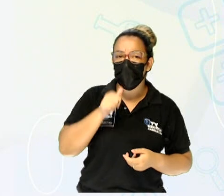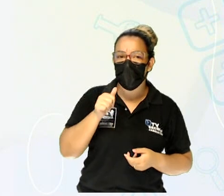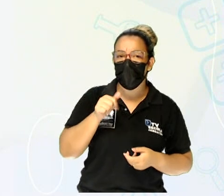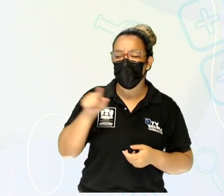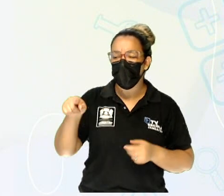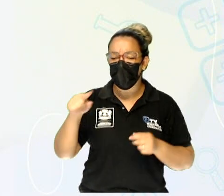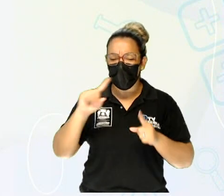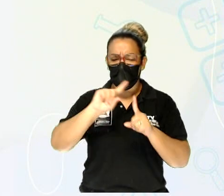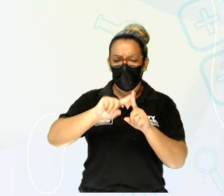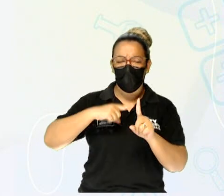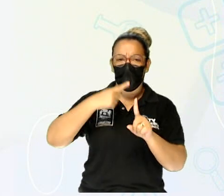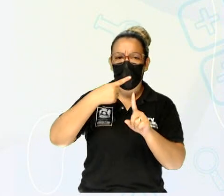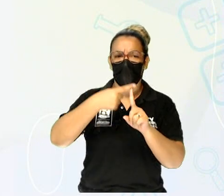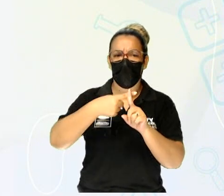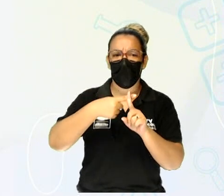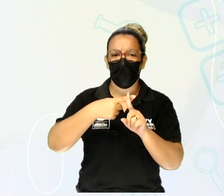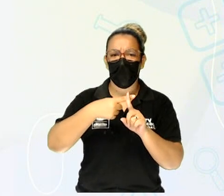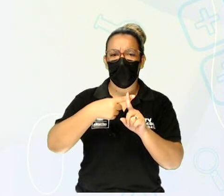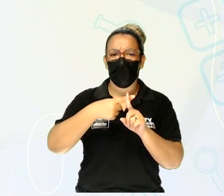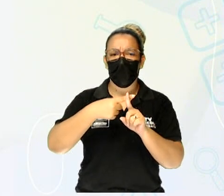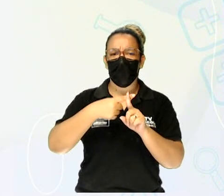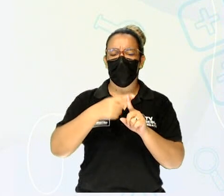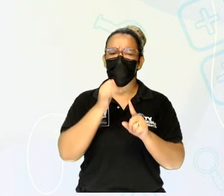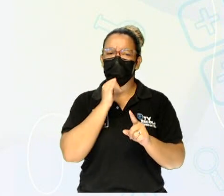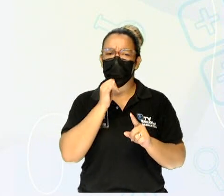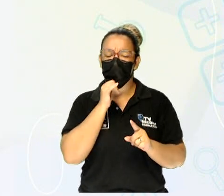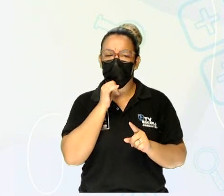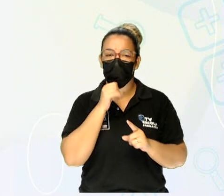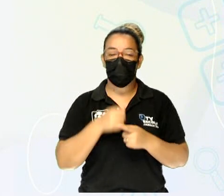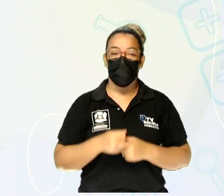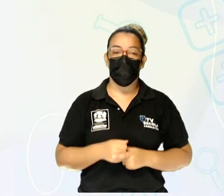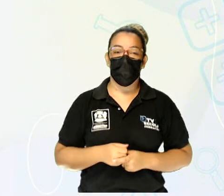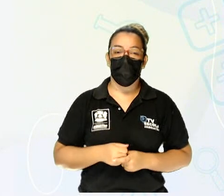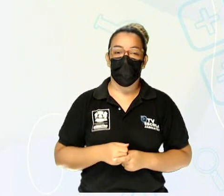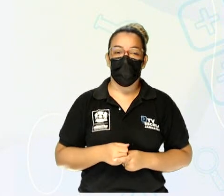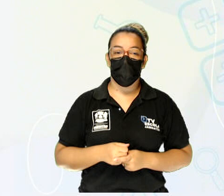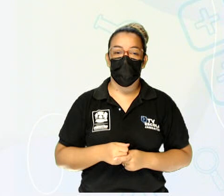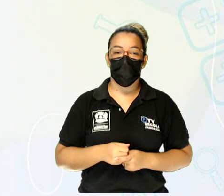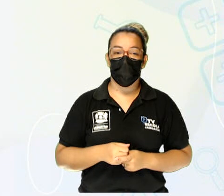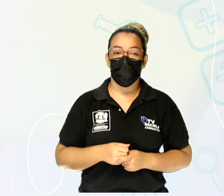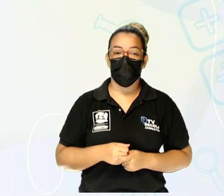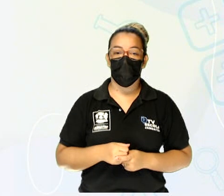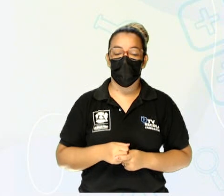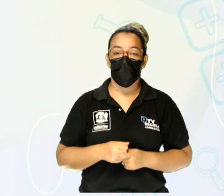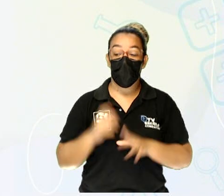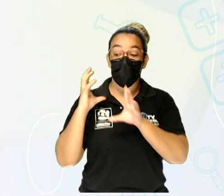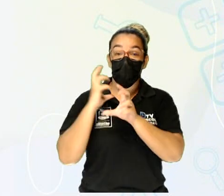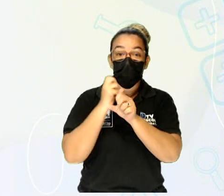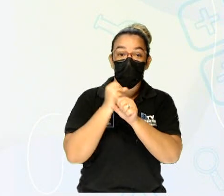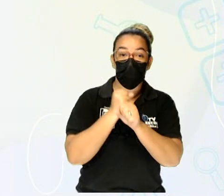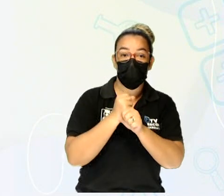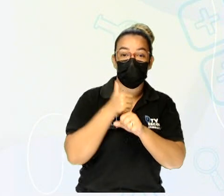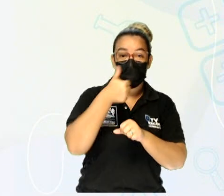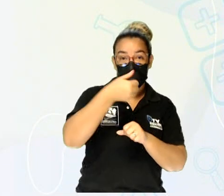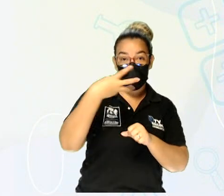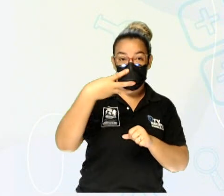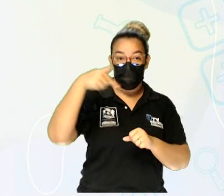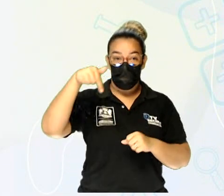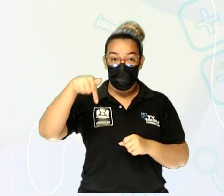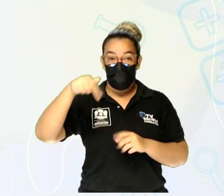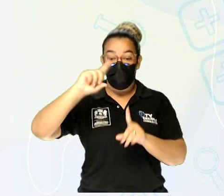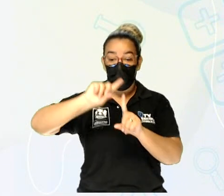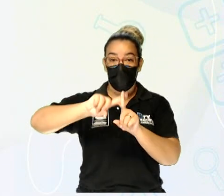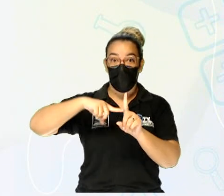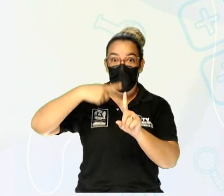resolveu a operação de adição da seguinte forma. A soma era a primeira parcela